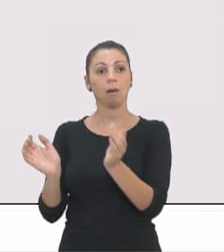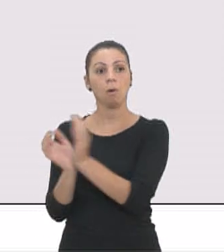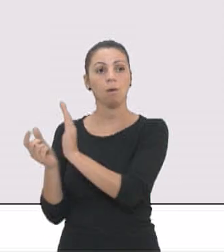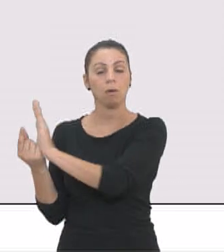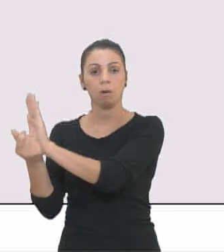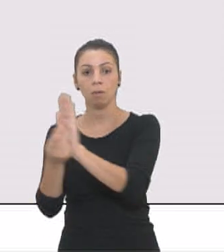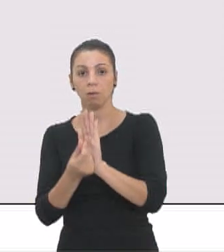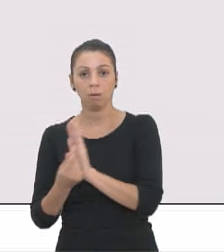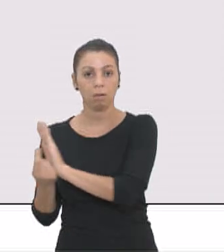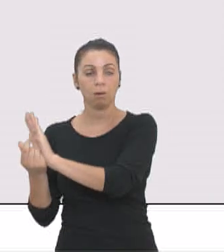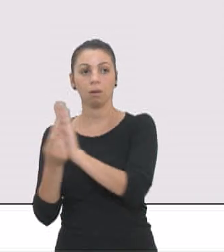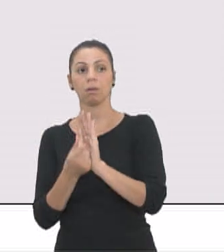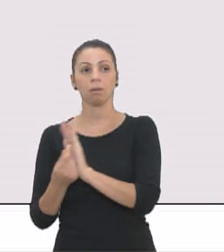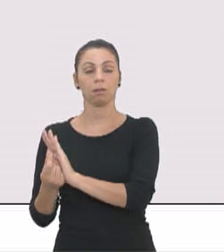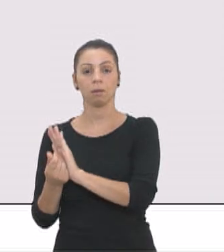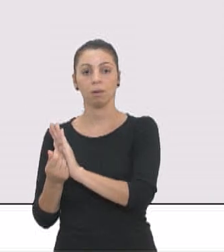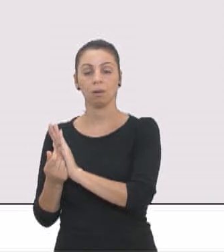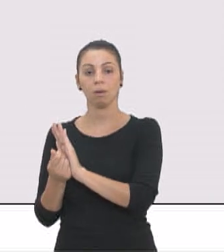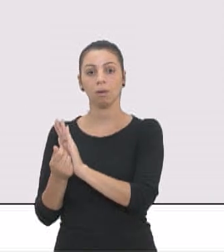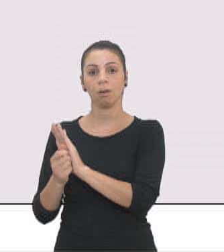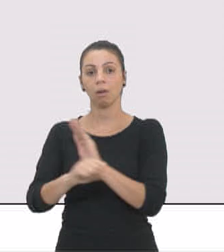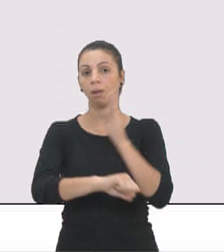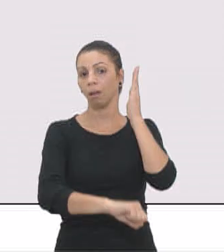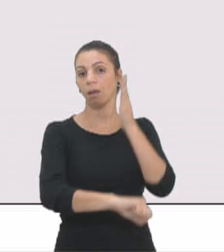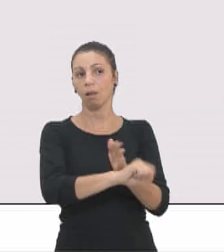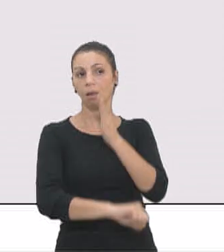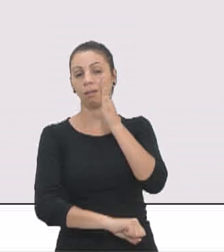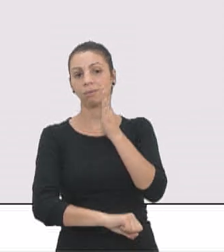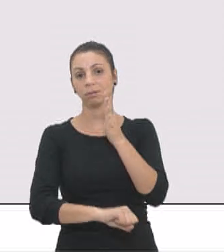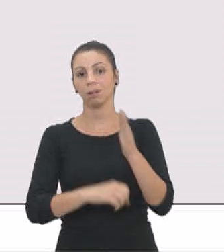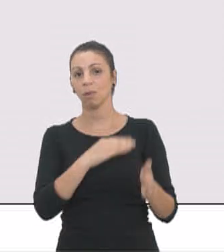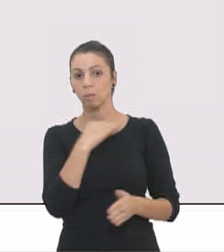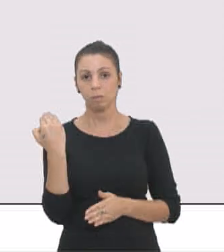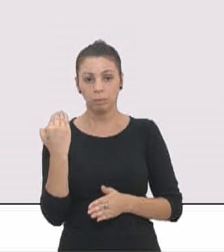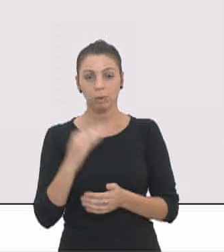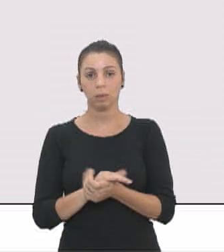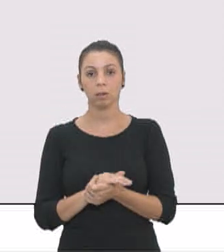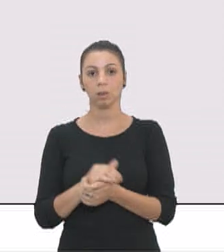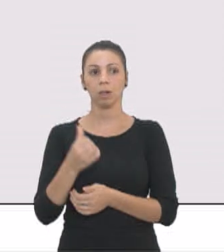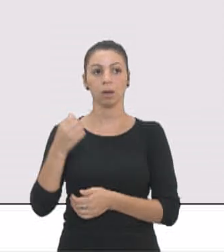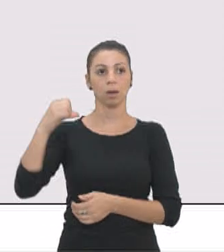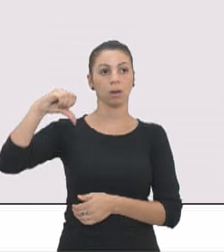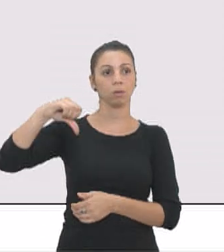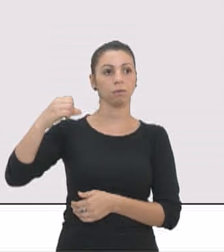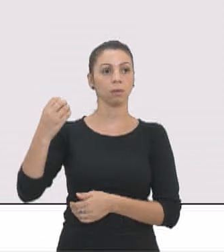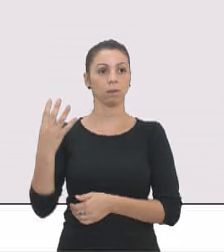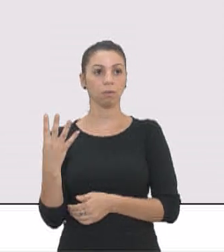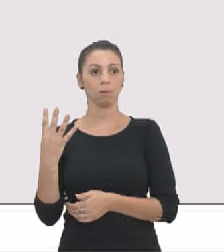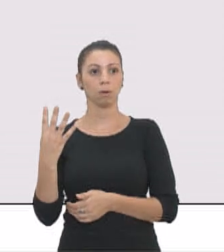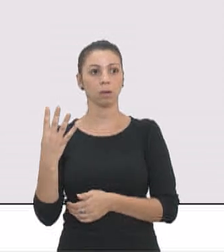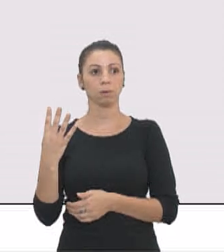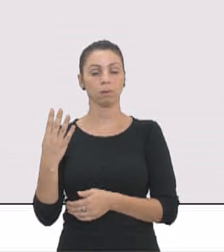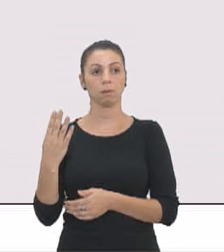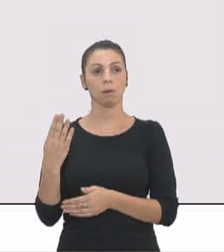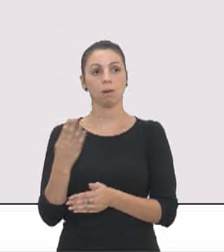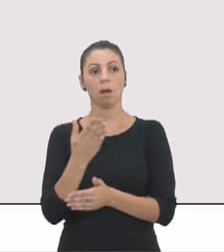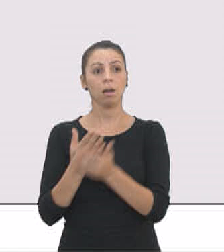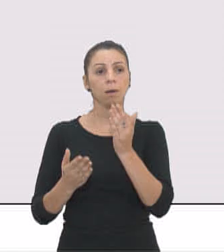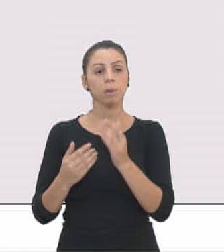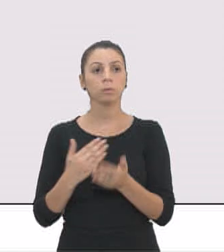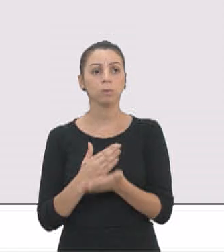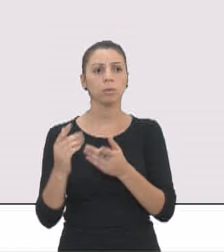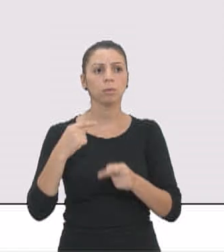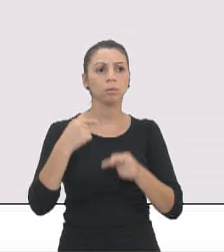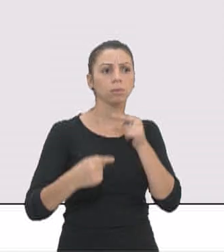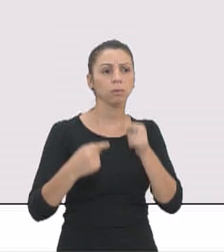girondinos a derrubá-lo e a guilhotinar Robespierre em 94, acabando com a agenda reformista, dando início a uma política